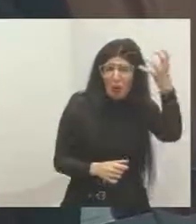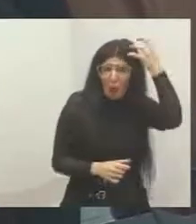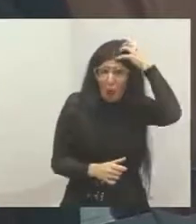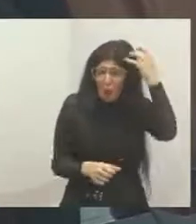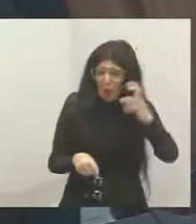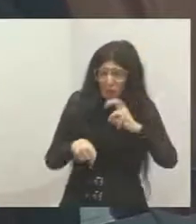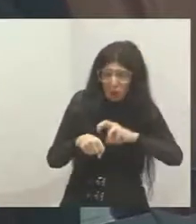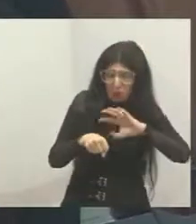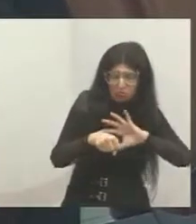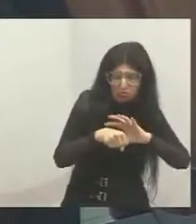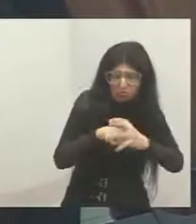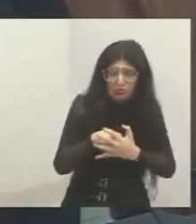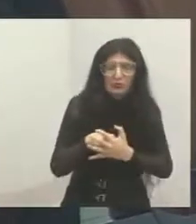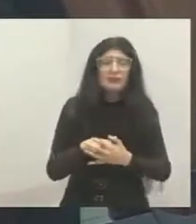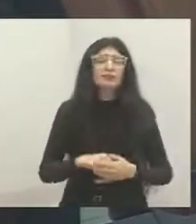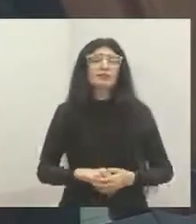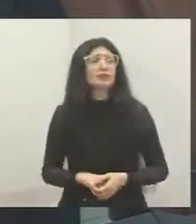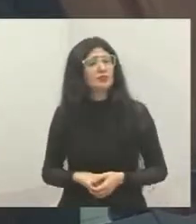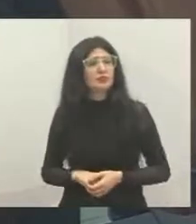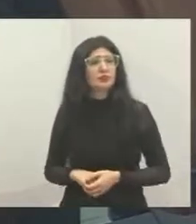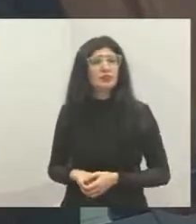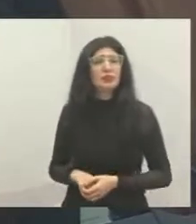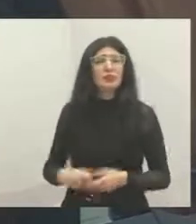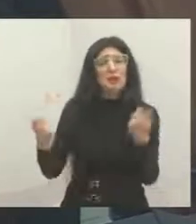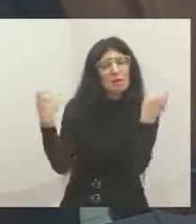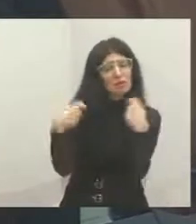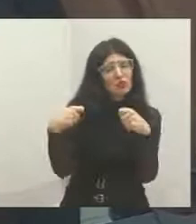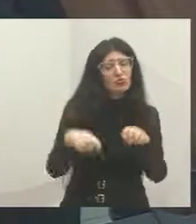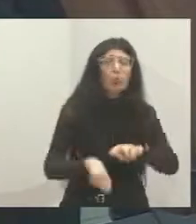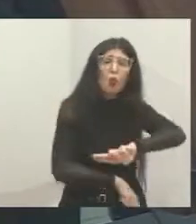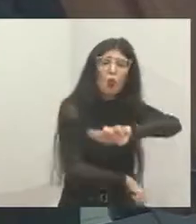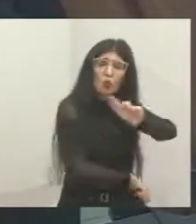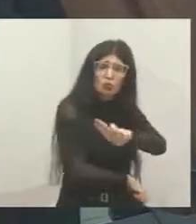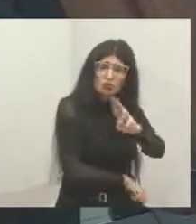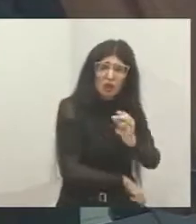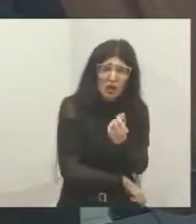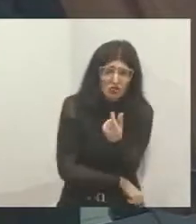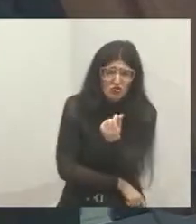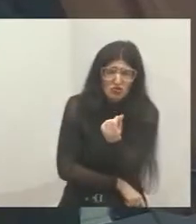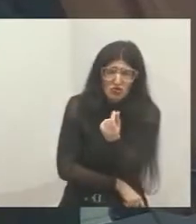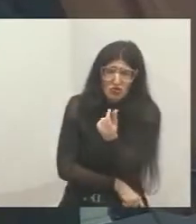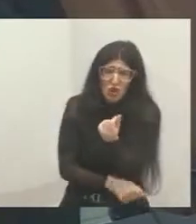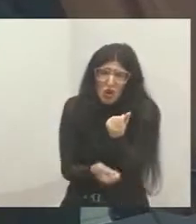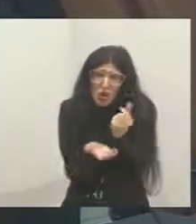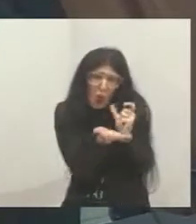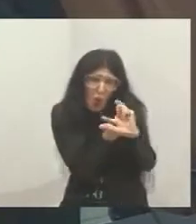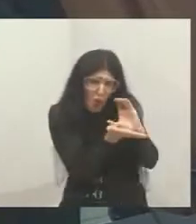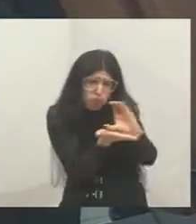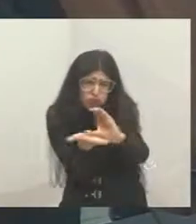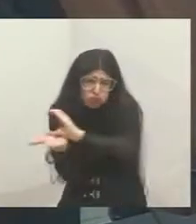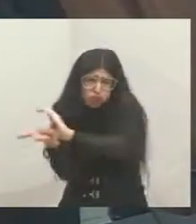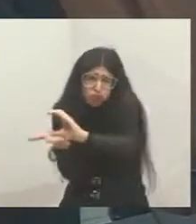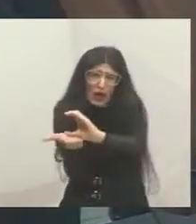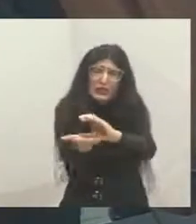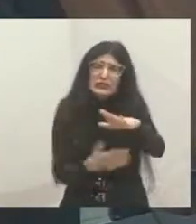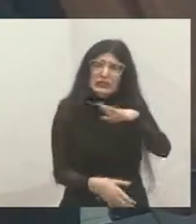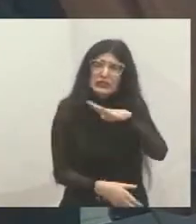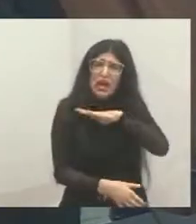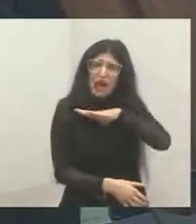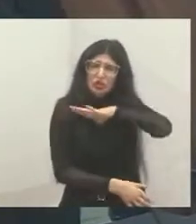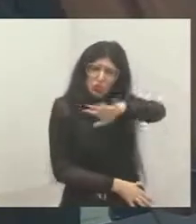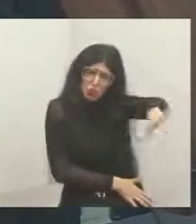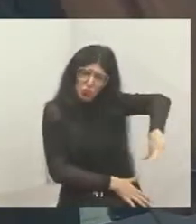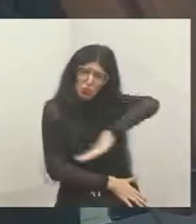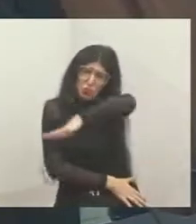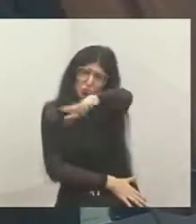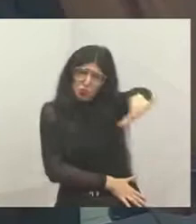pandemia, um direcionamento maior de verba para os municípios. E eu estou sentindo falta